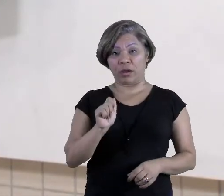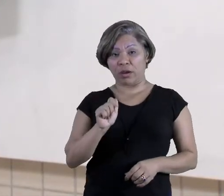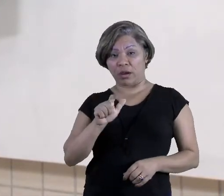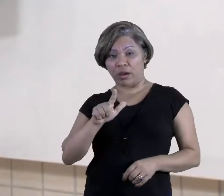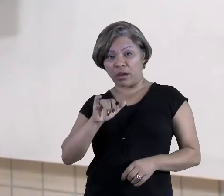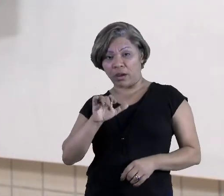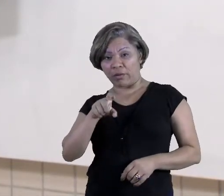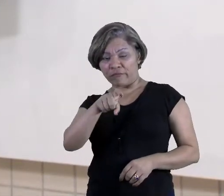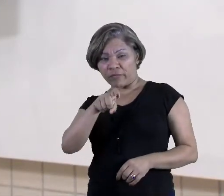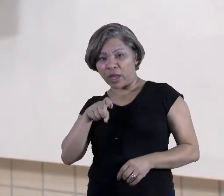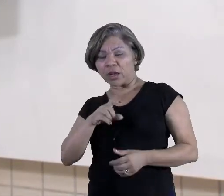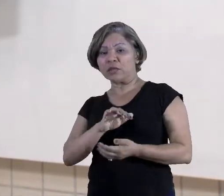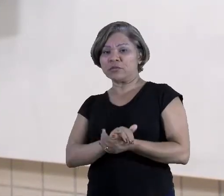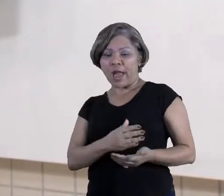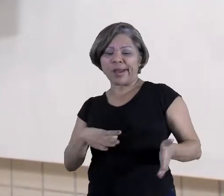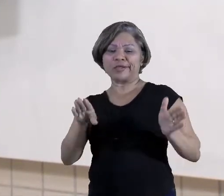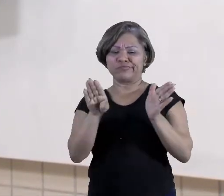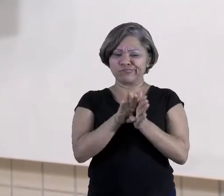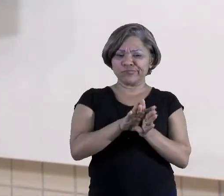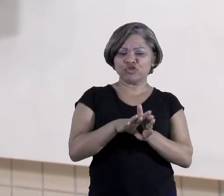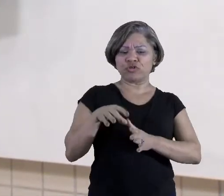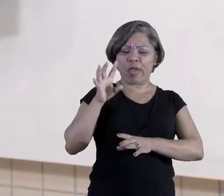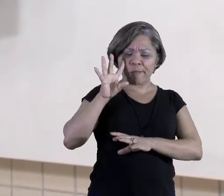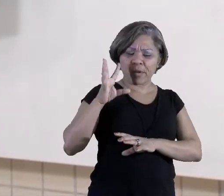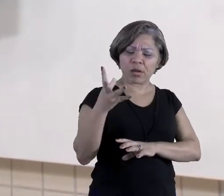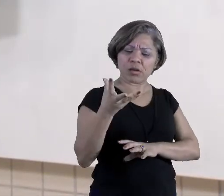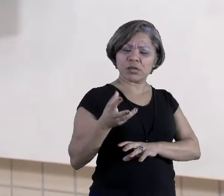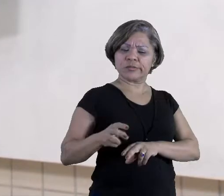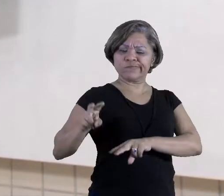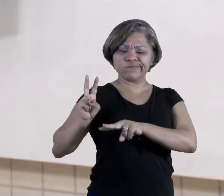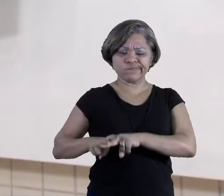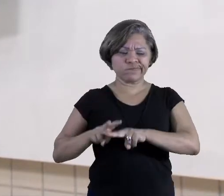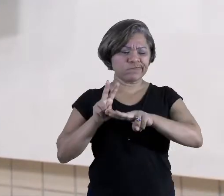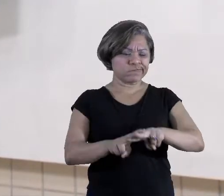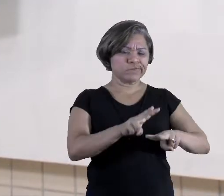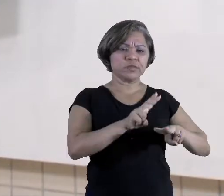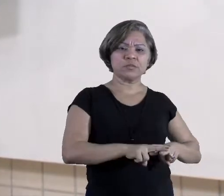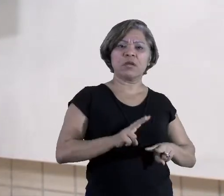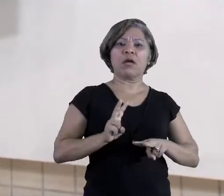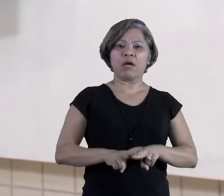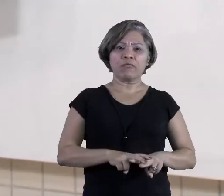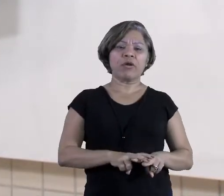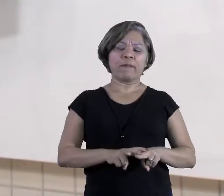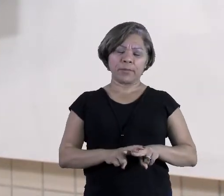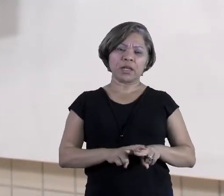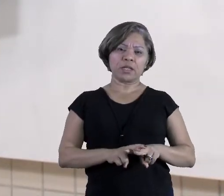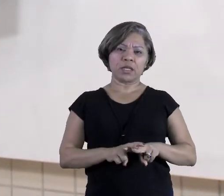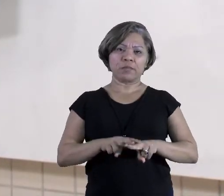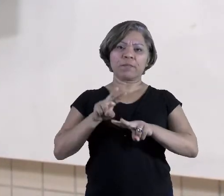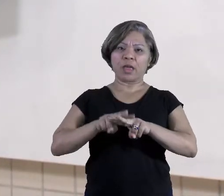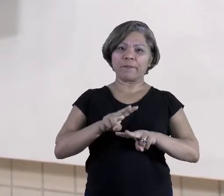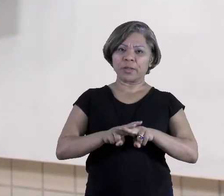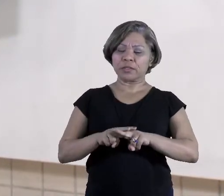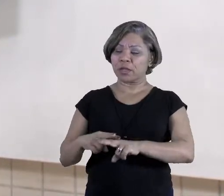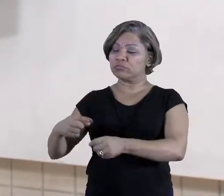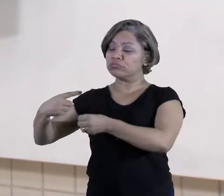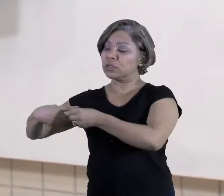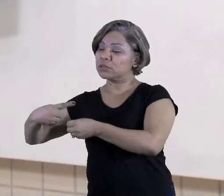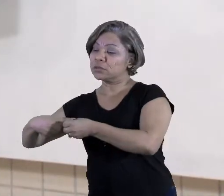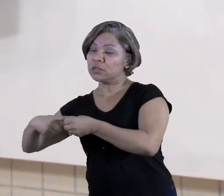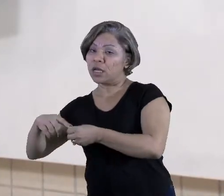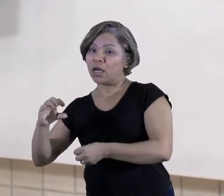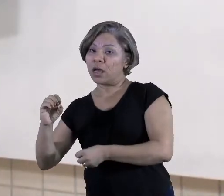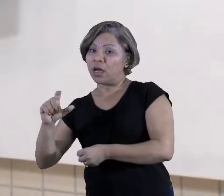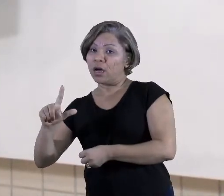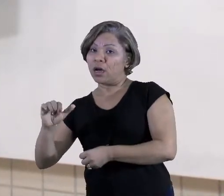chega para resolver a situação e ele vai prender algum desses aristocratas, tá, da cidade de Olinda. E vai